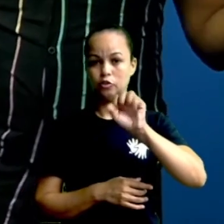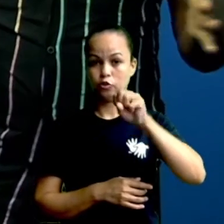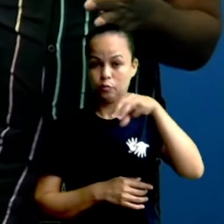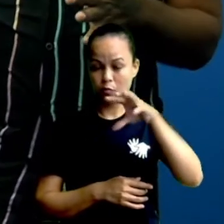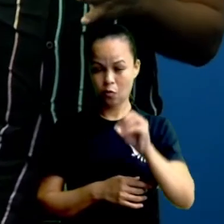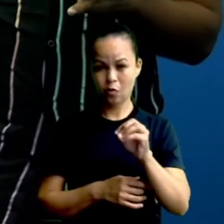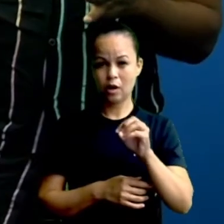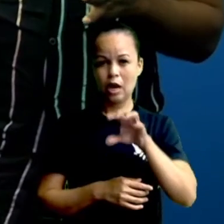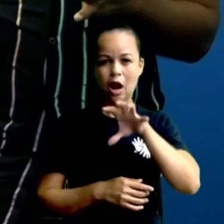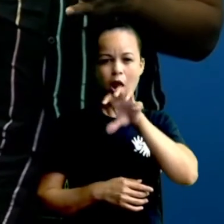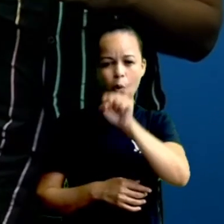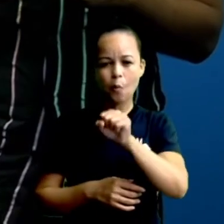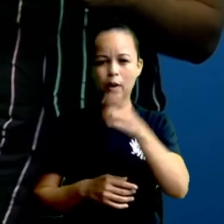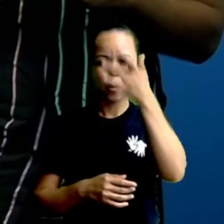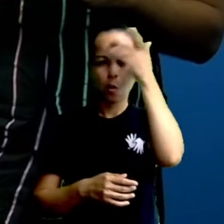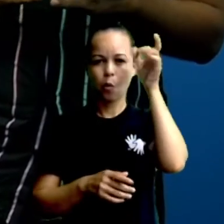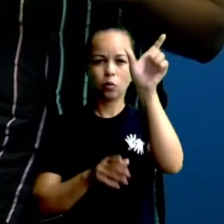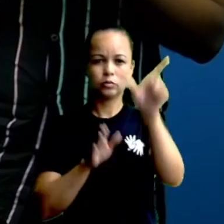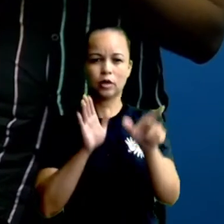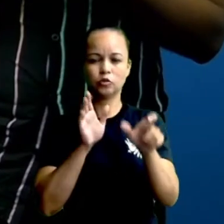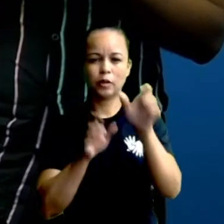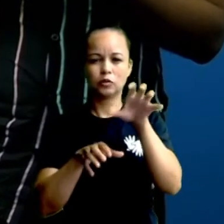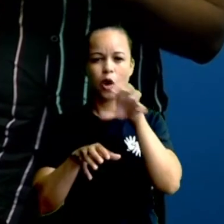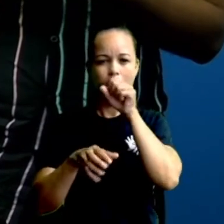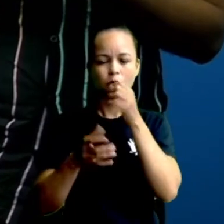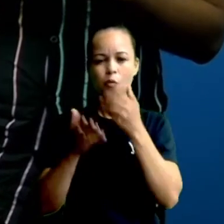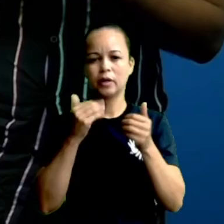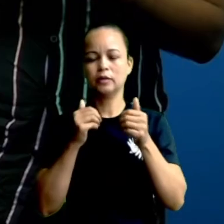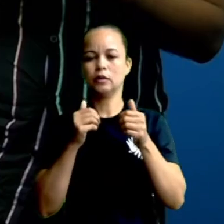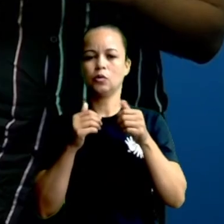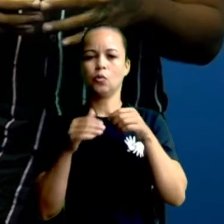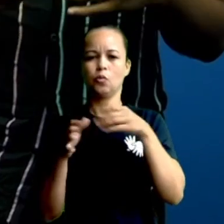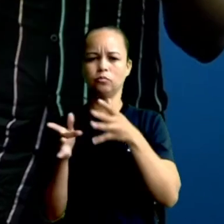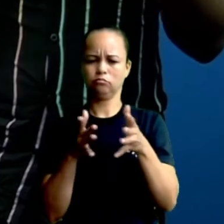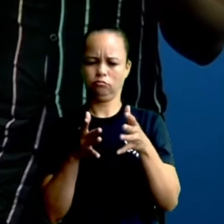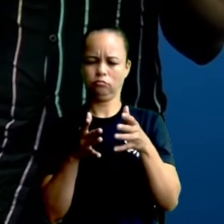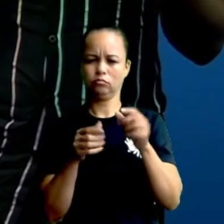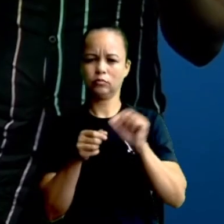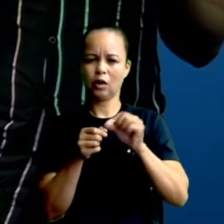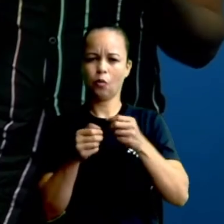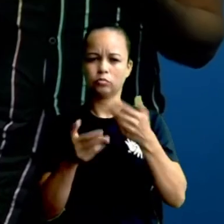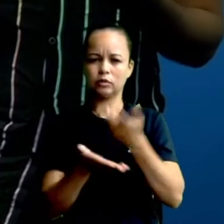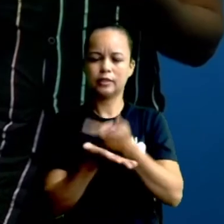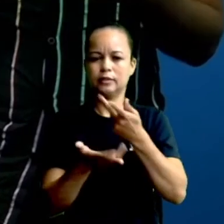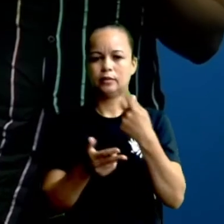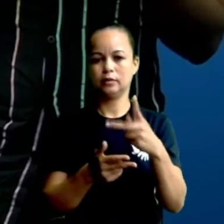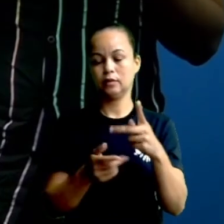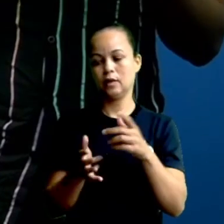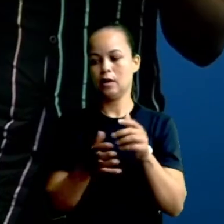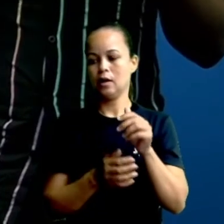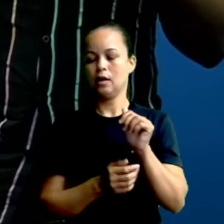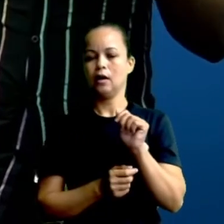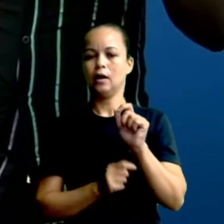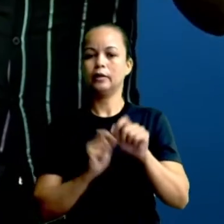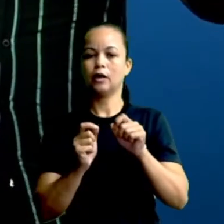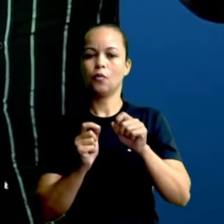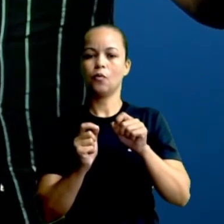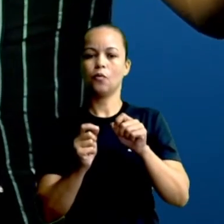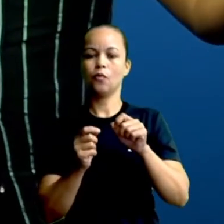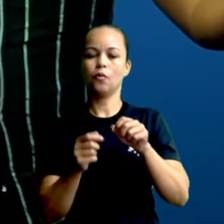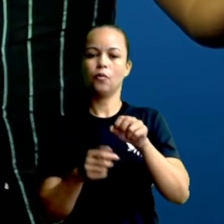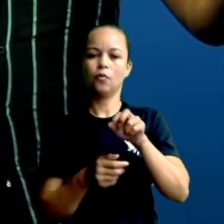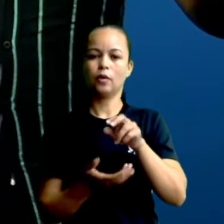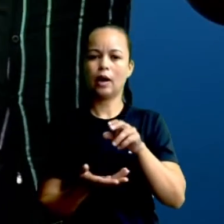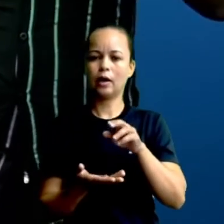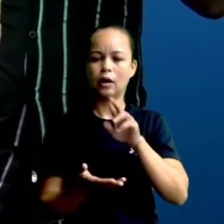saíam comendo todo mundo, é isso que acontecia? Não. O ritual não era dessa maneira, certo? Eles eram antropofágicos e o ritual ele não acontecia a